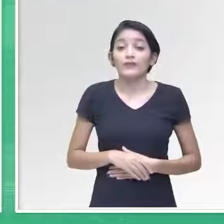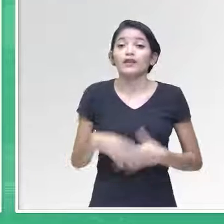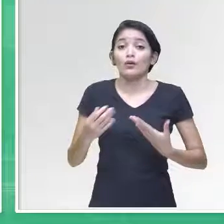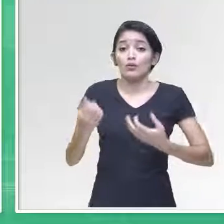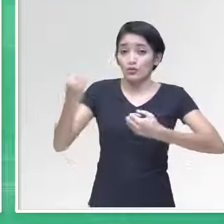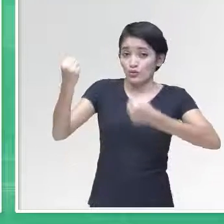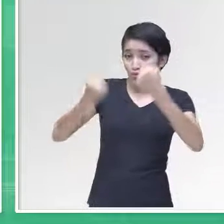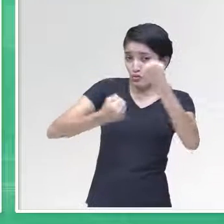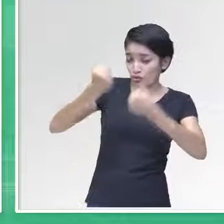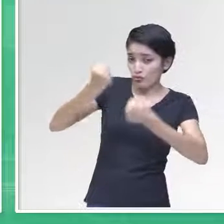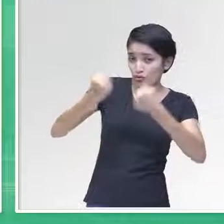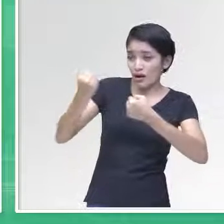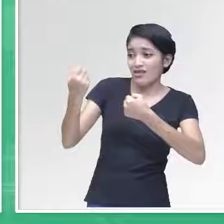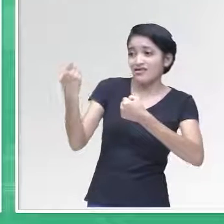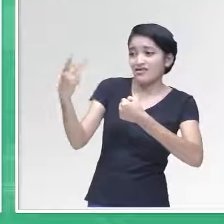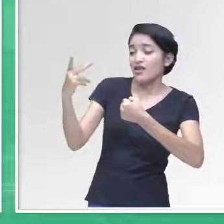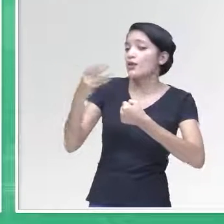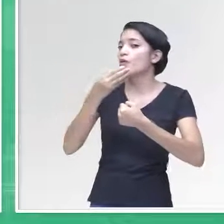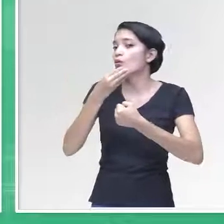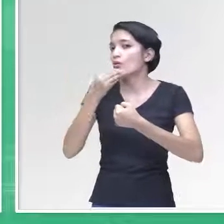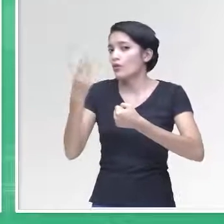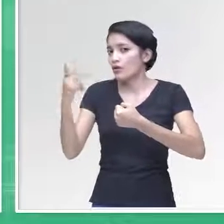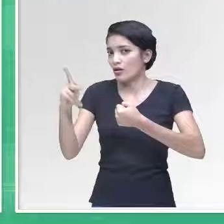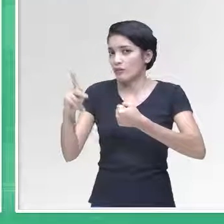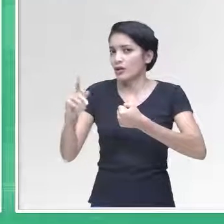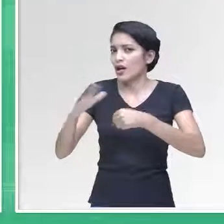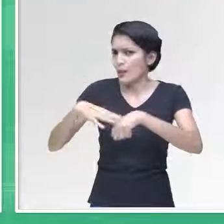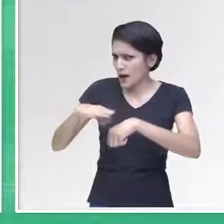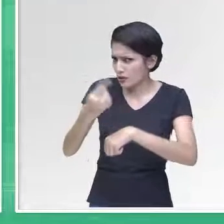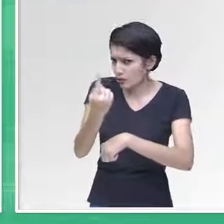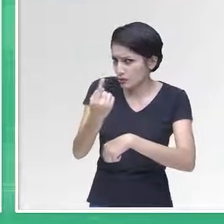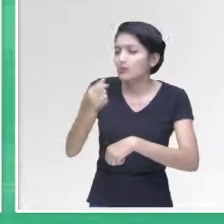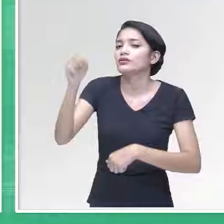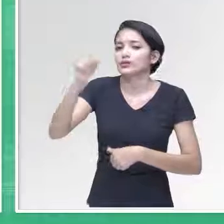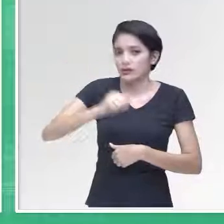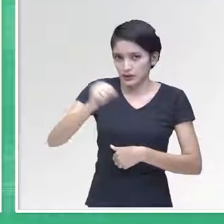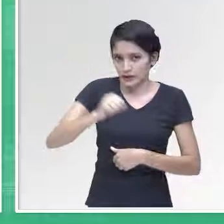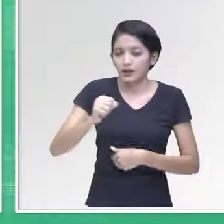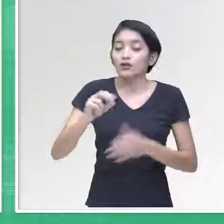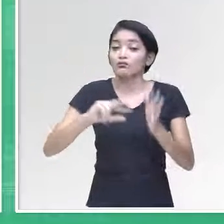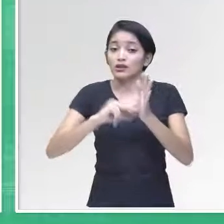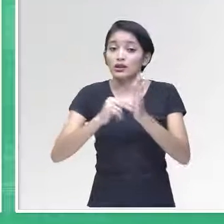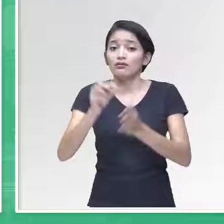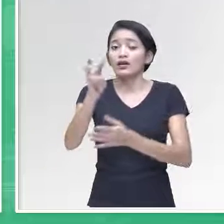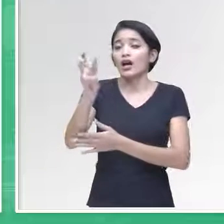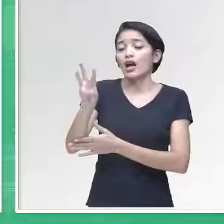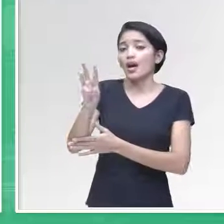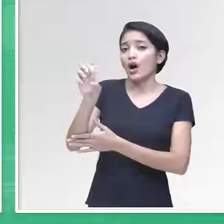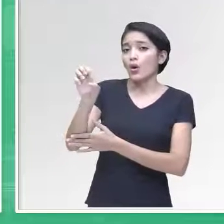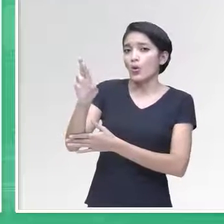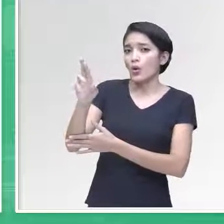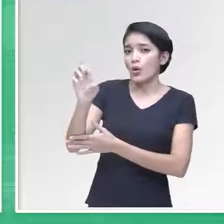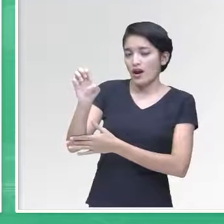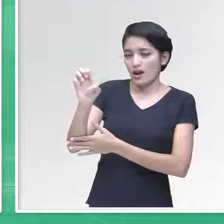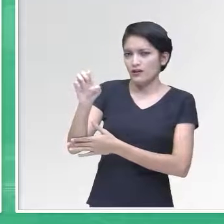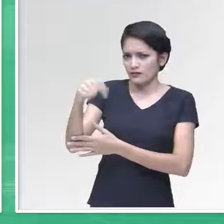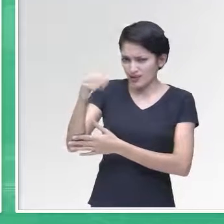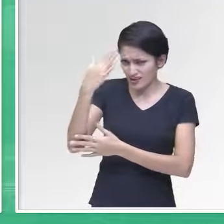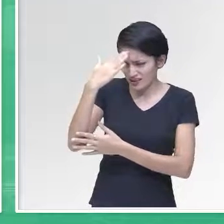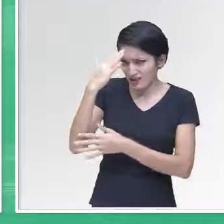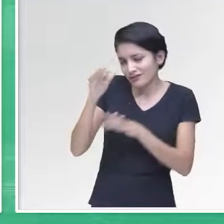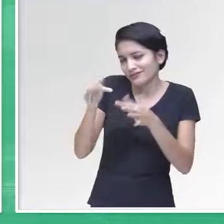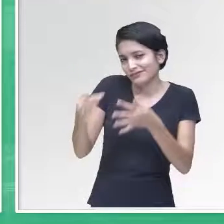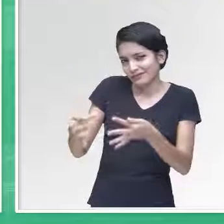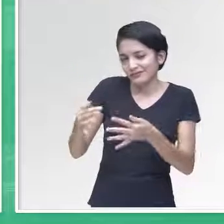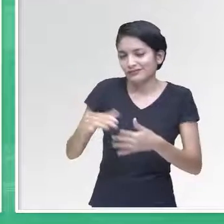carros dele. É mais de um carro? É, então é o were também, certo? Entenderam aí? É muito simples.